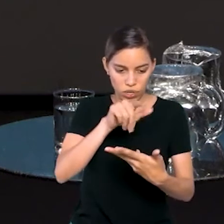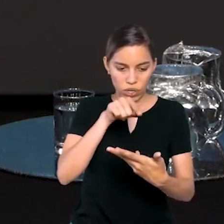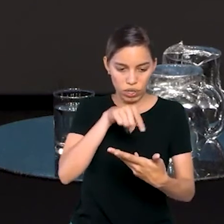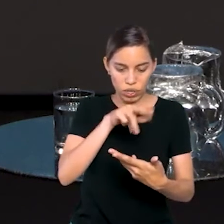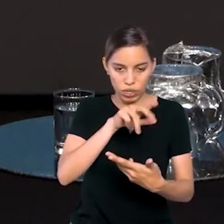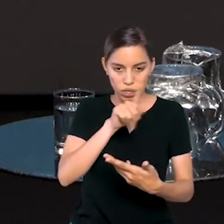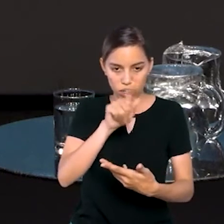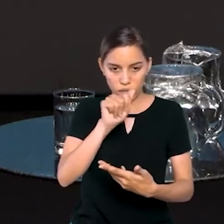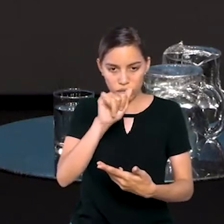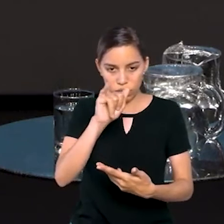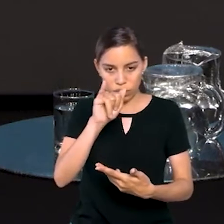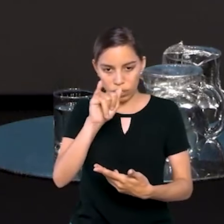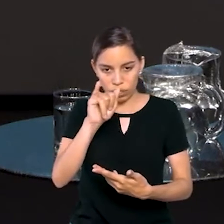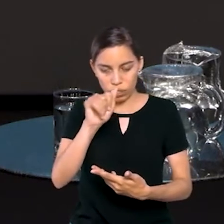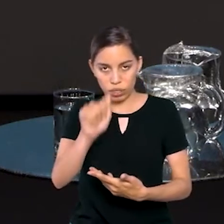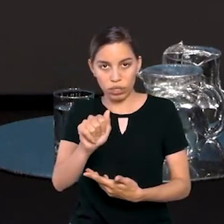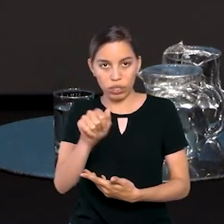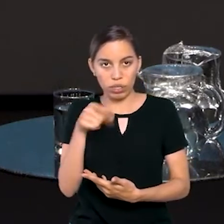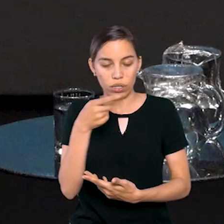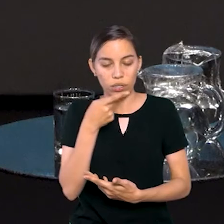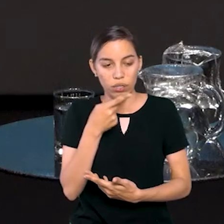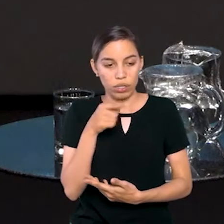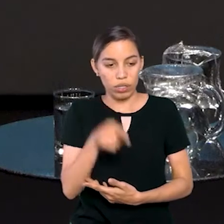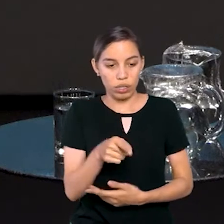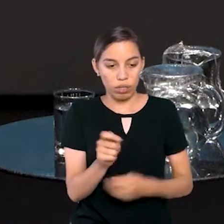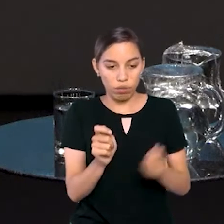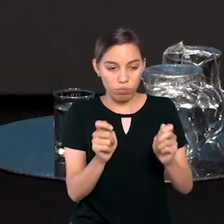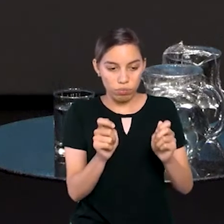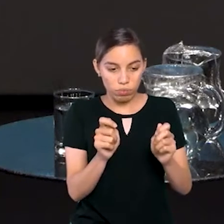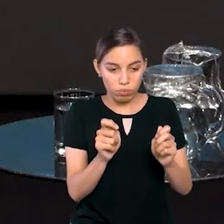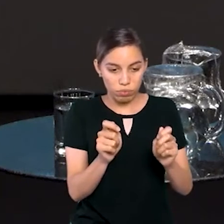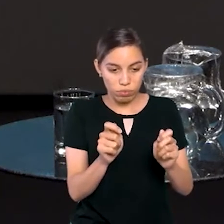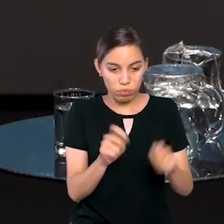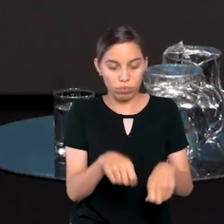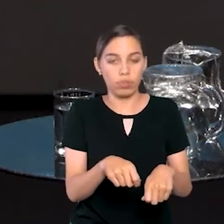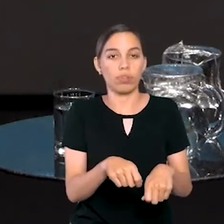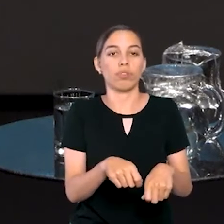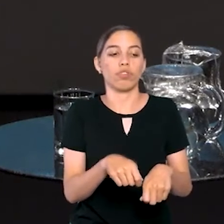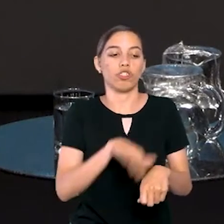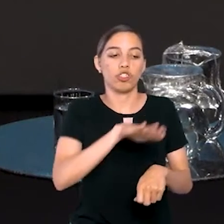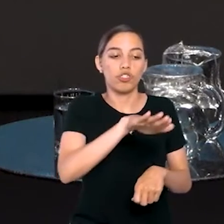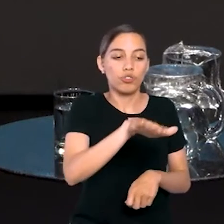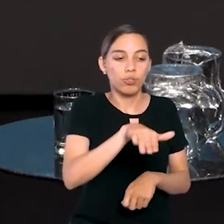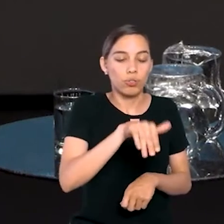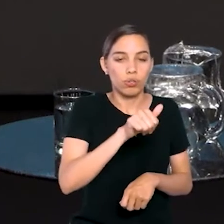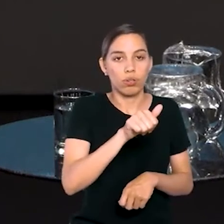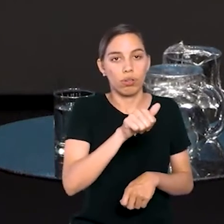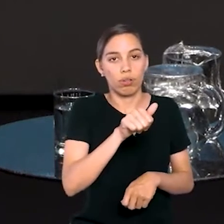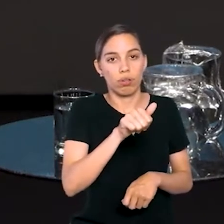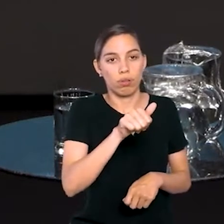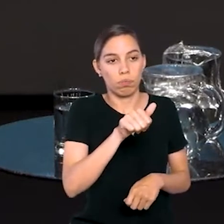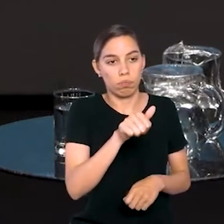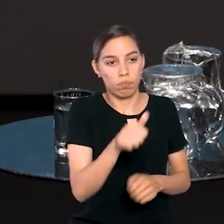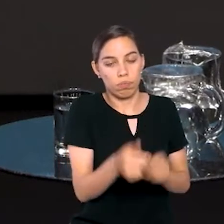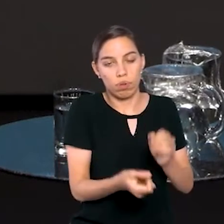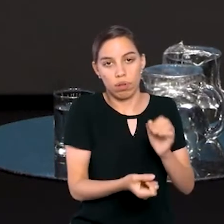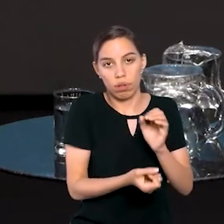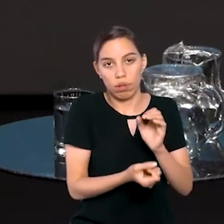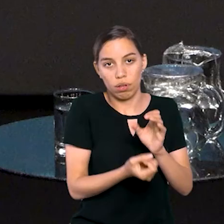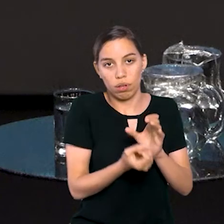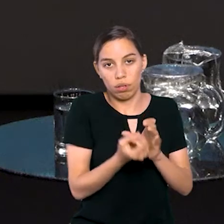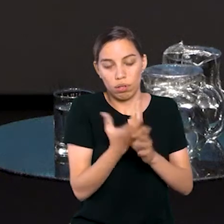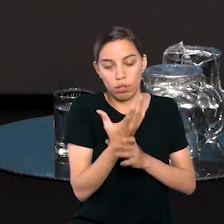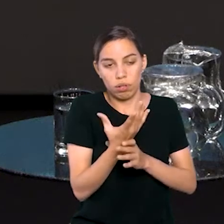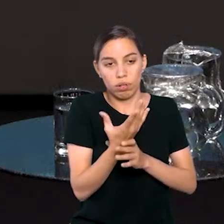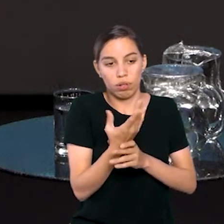sua potência criadora, criativa, o seu humor e